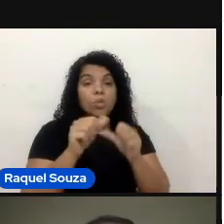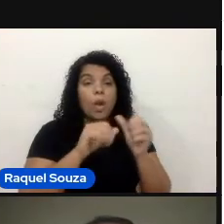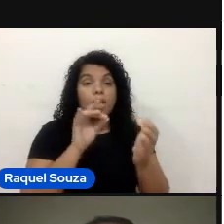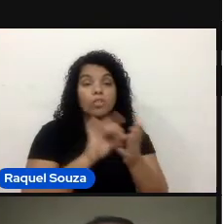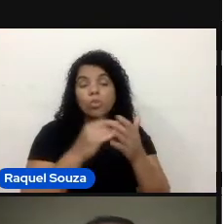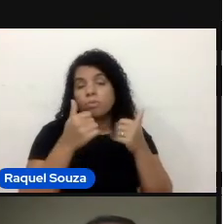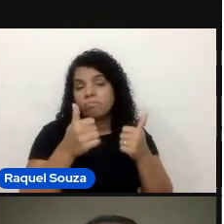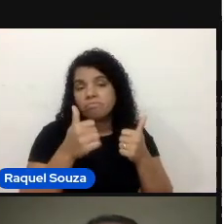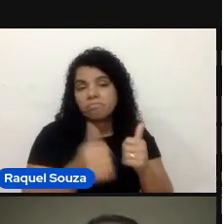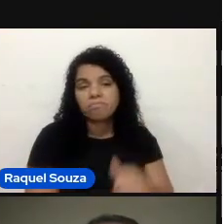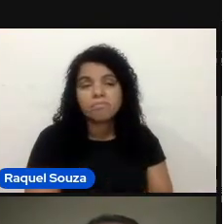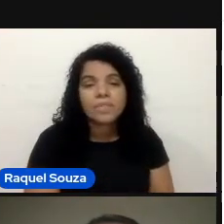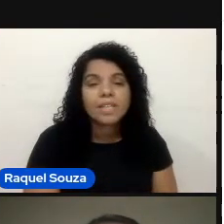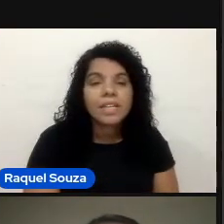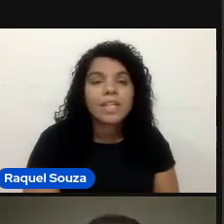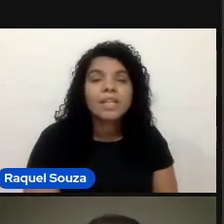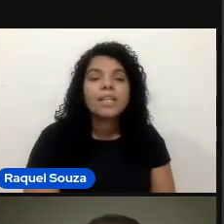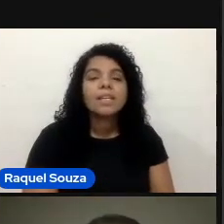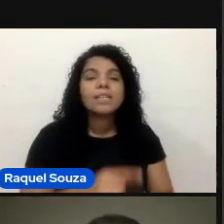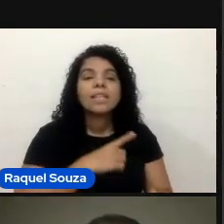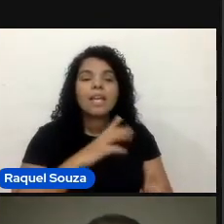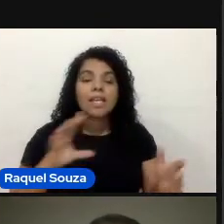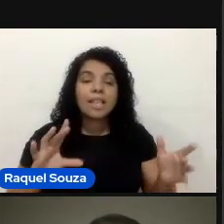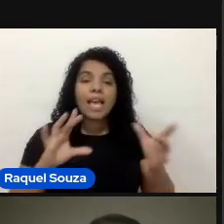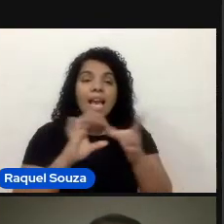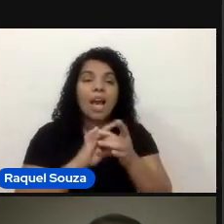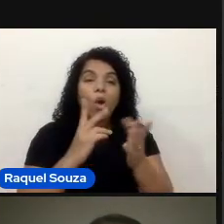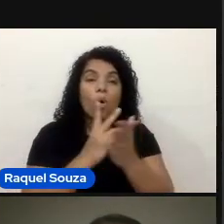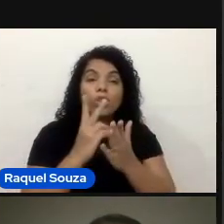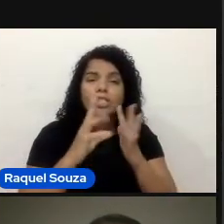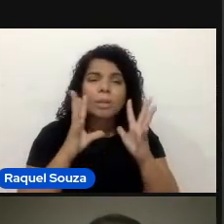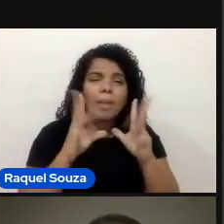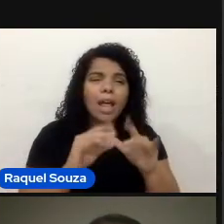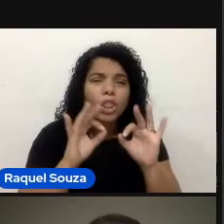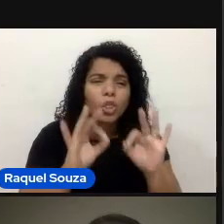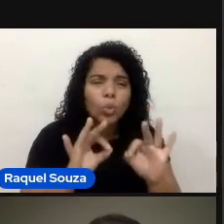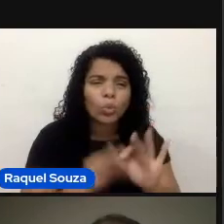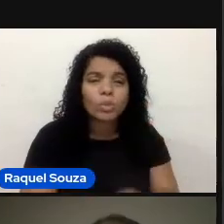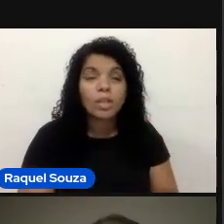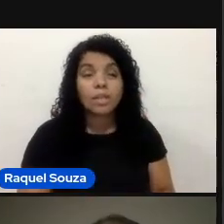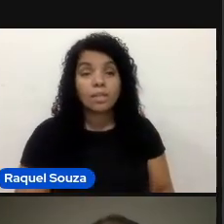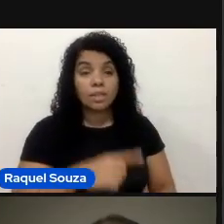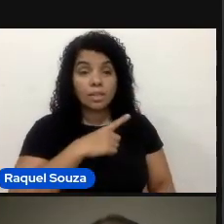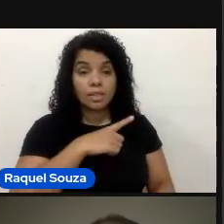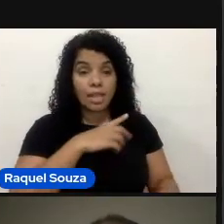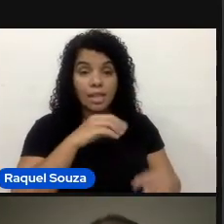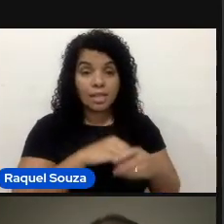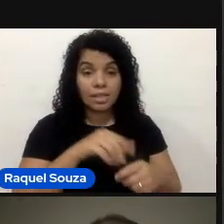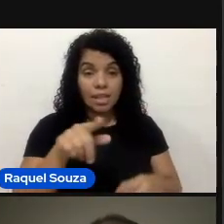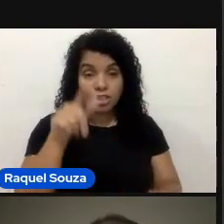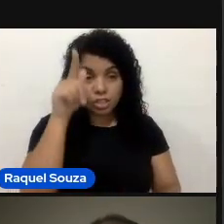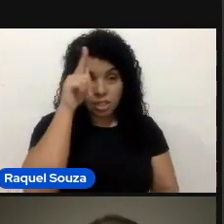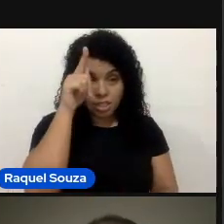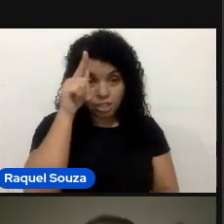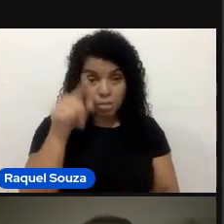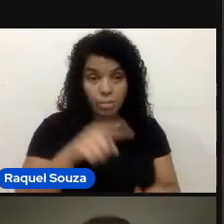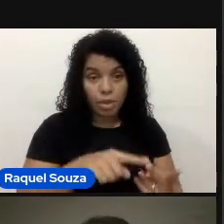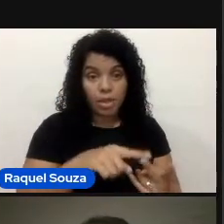E a gente tem integração contínua para tudo, né? Tem aqui dentro de GitHub workflows,